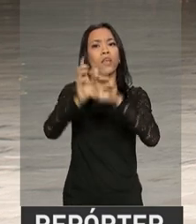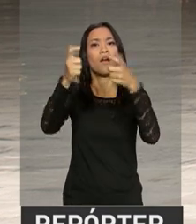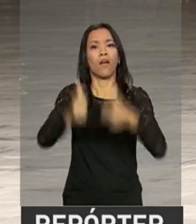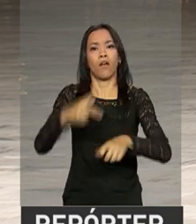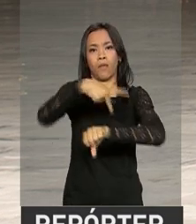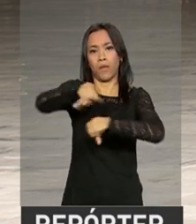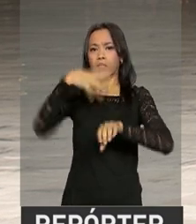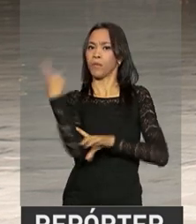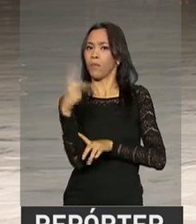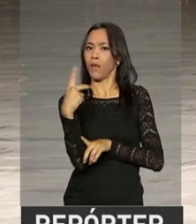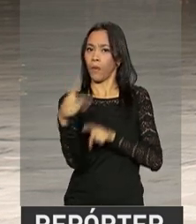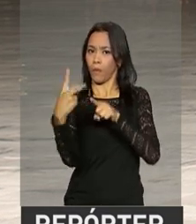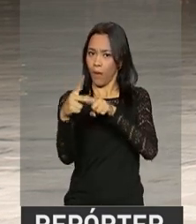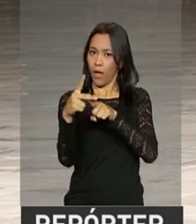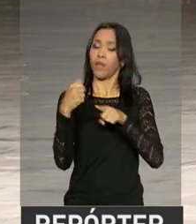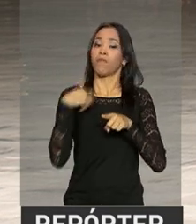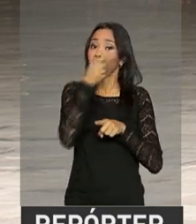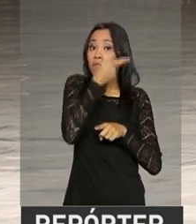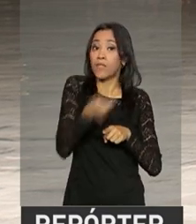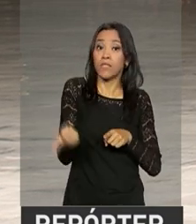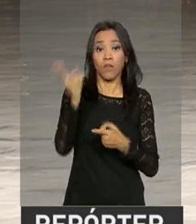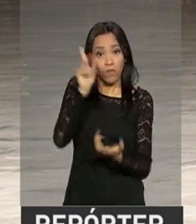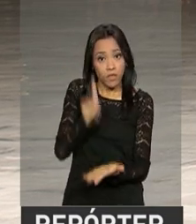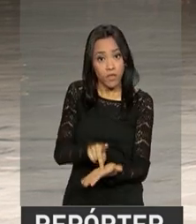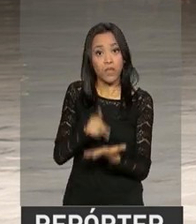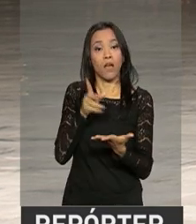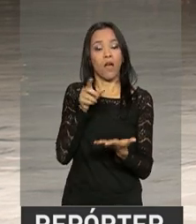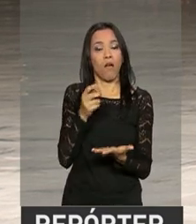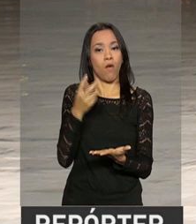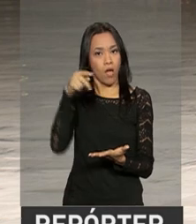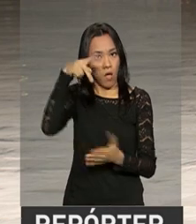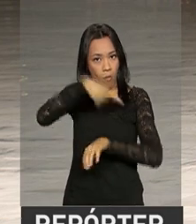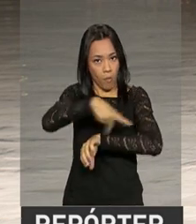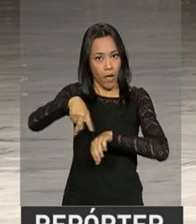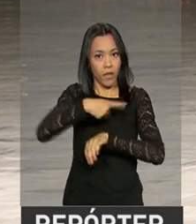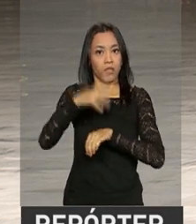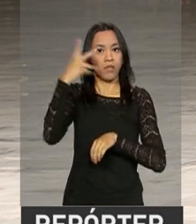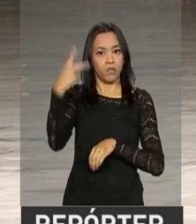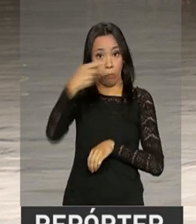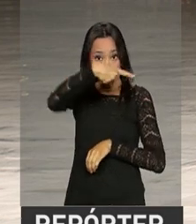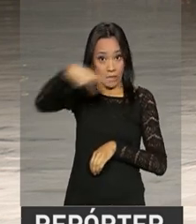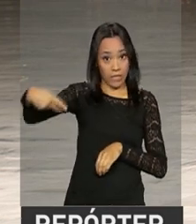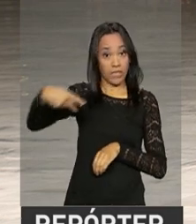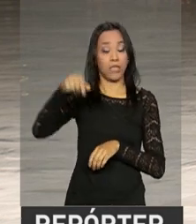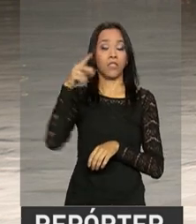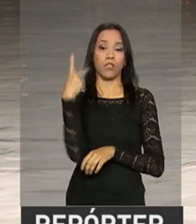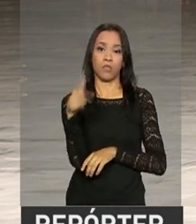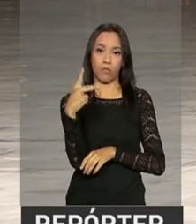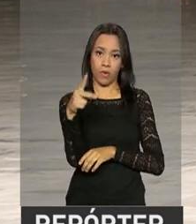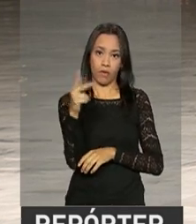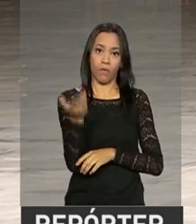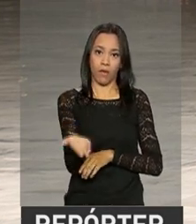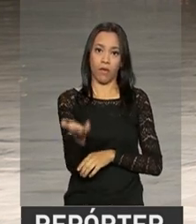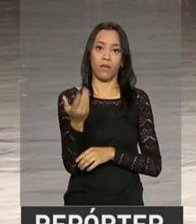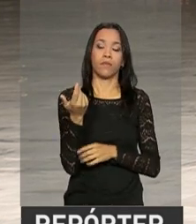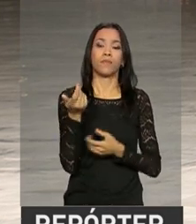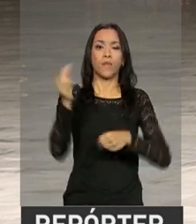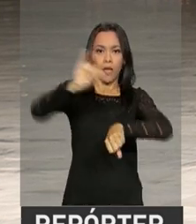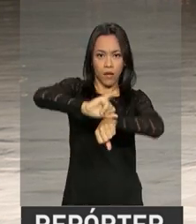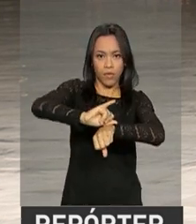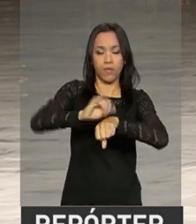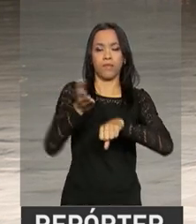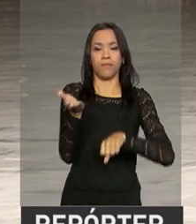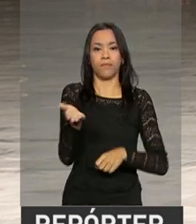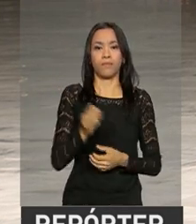também vai visitar vai fazer uma visita oficial ao Paraguai ao presidente agai Horácio cartes em Assunção